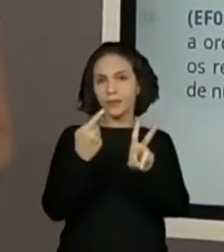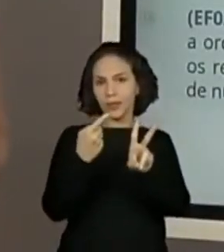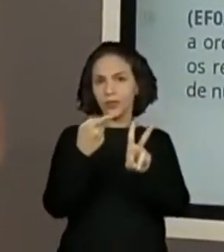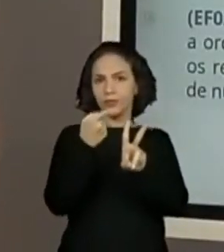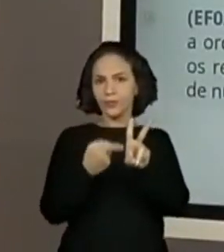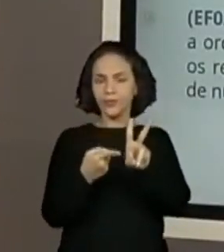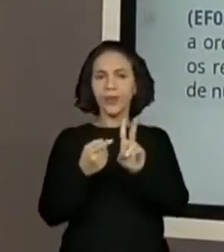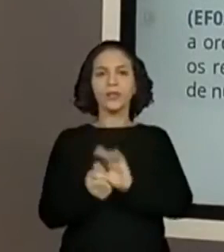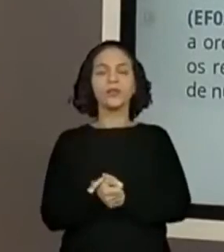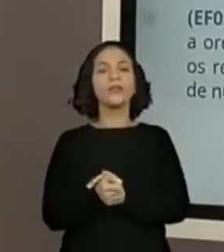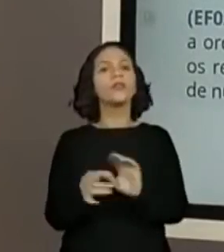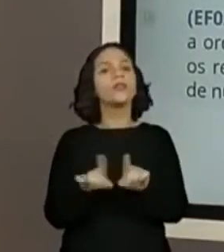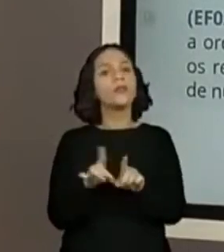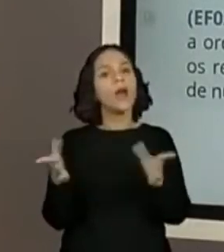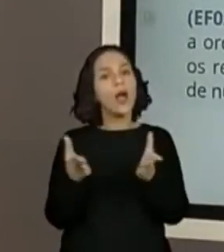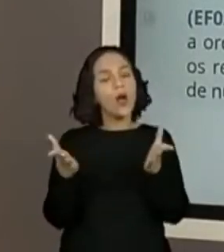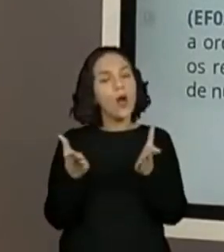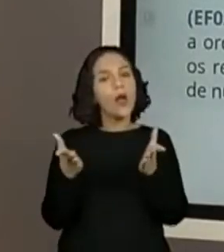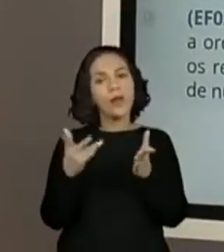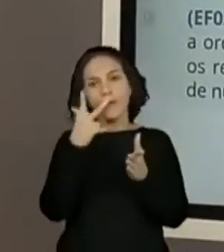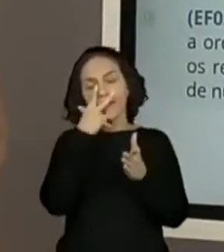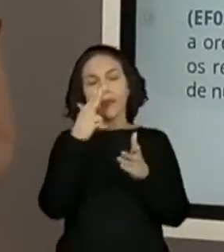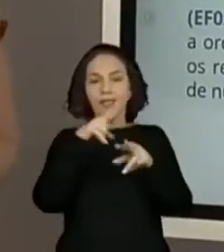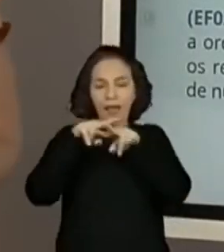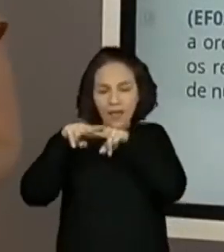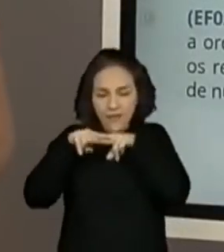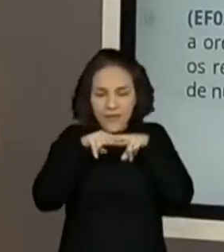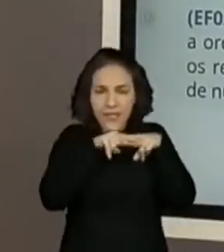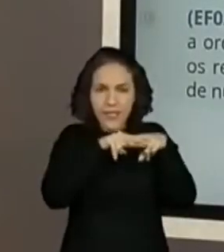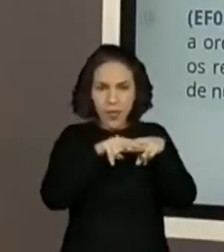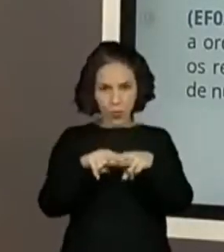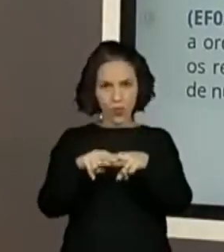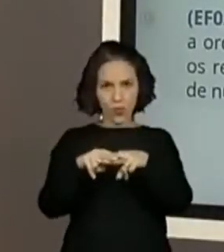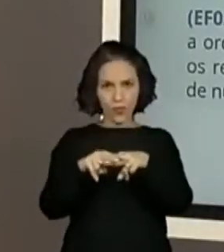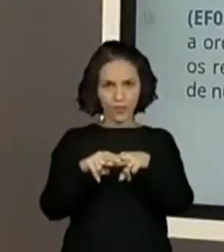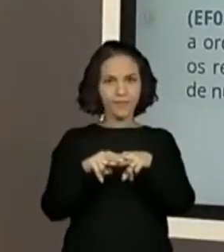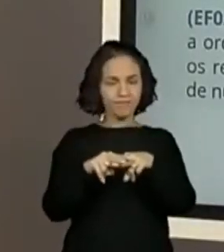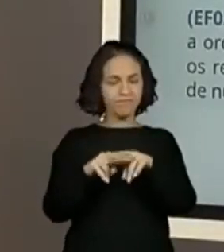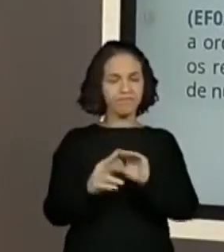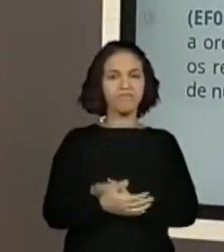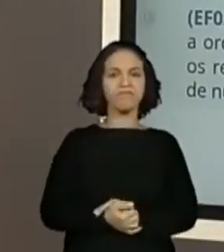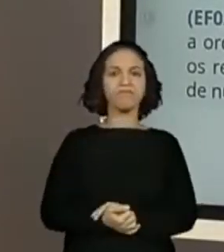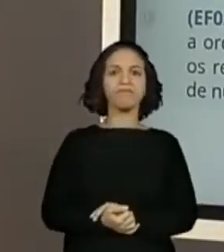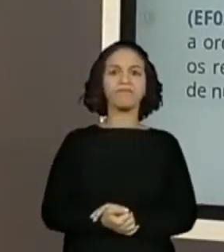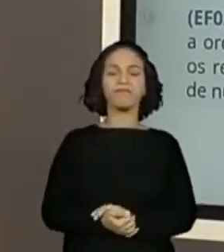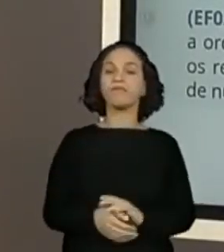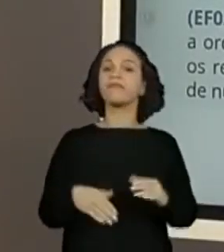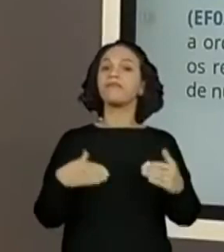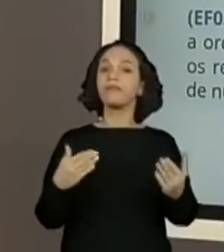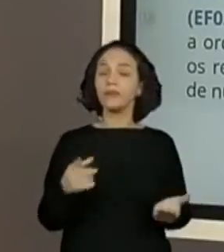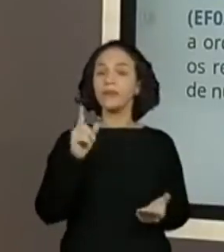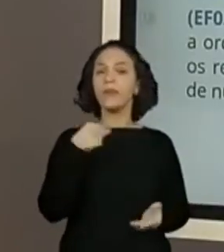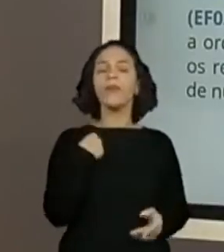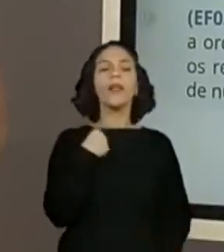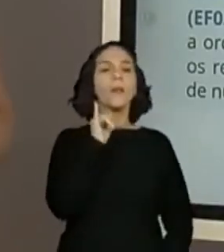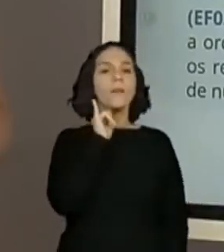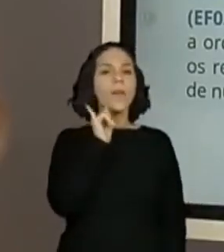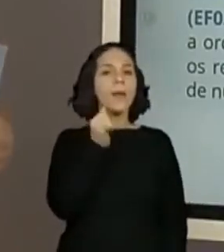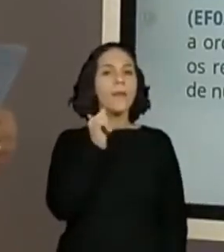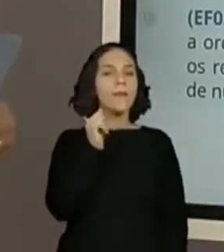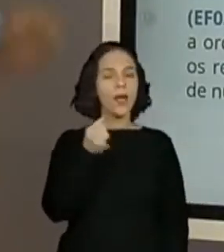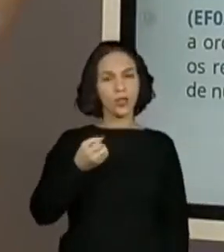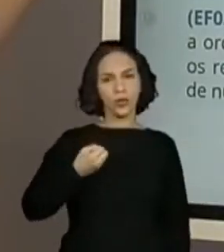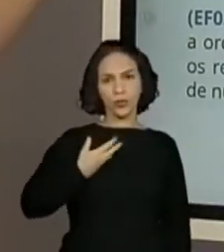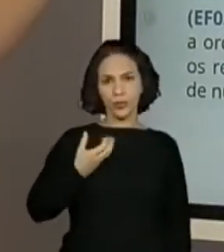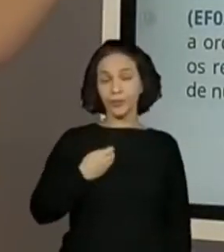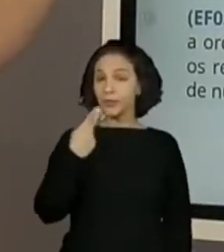vai retomar, beleza? Então vamos começar? Primeira aula, então, é um ditado de números. Aí